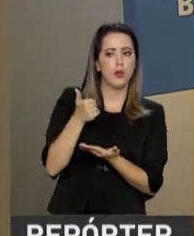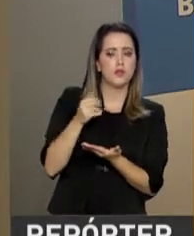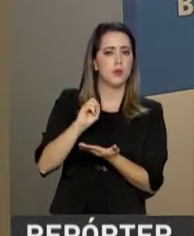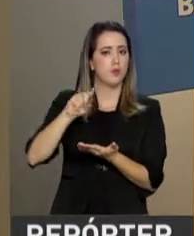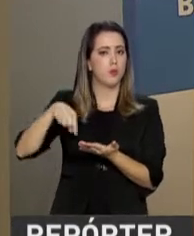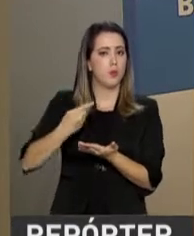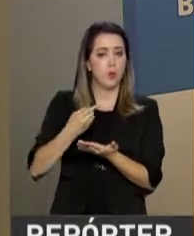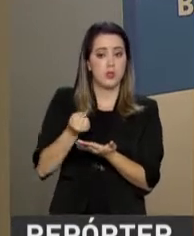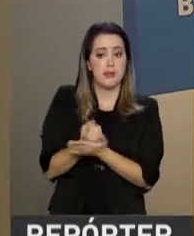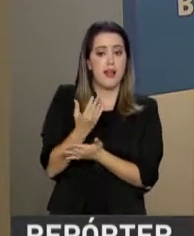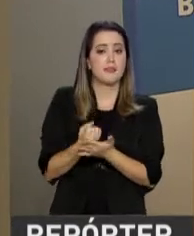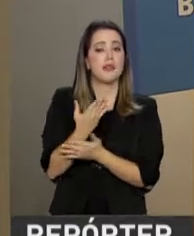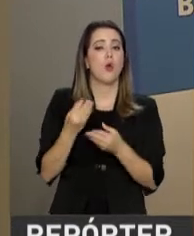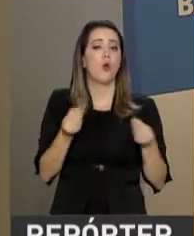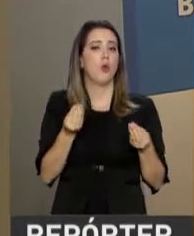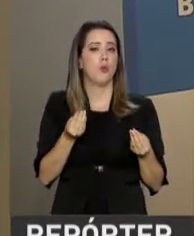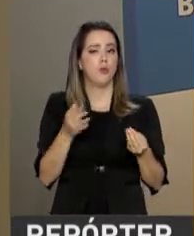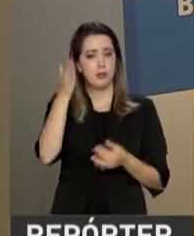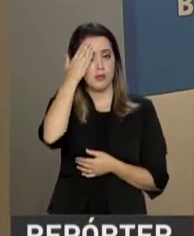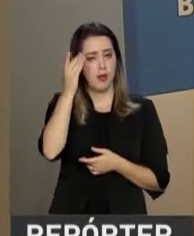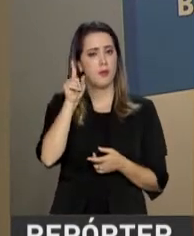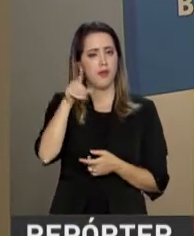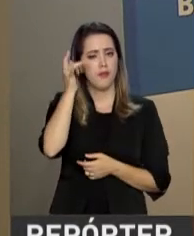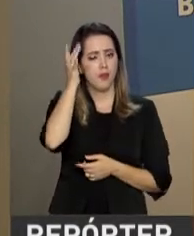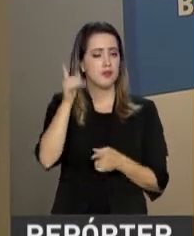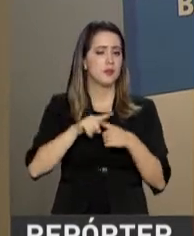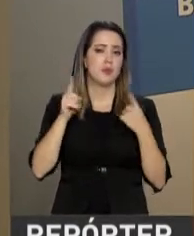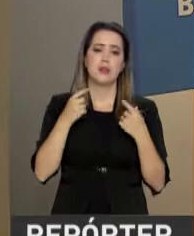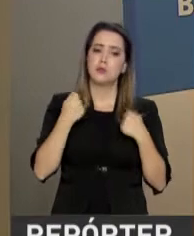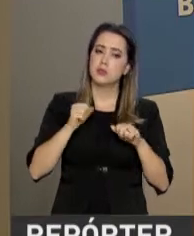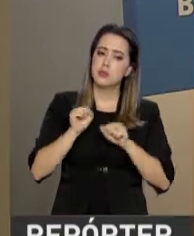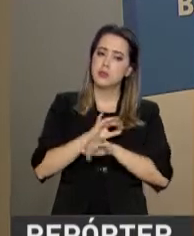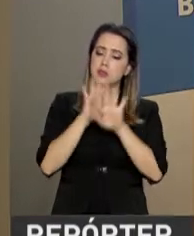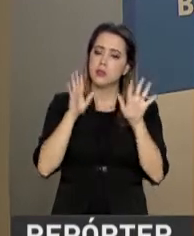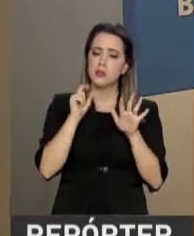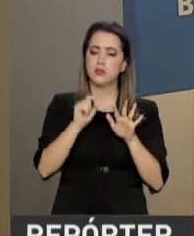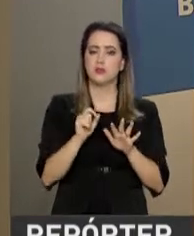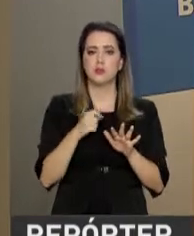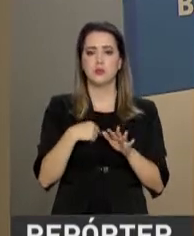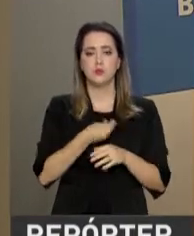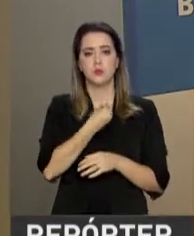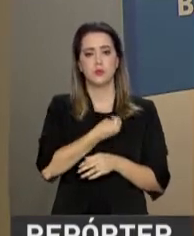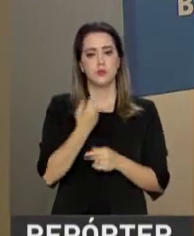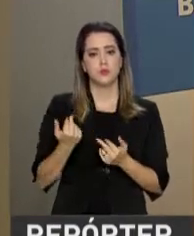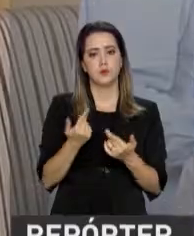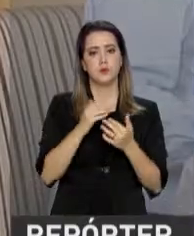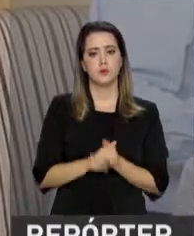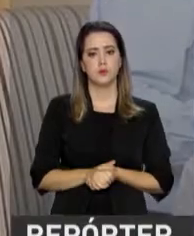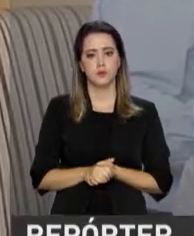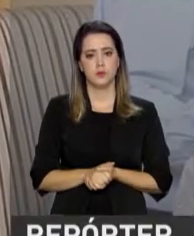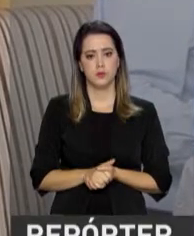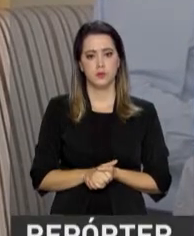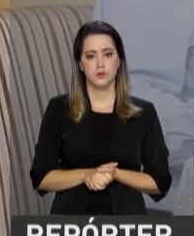isso é fácil de ser feito mas é complicado quando não está se está preparado pra viver isso no dia a dia